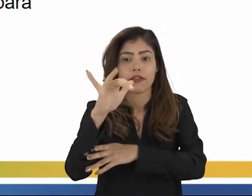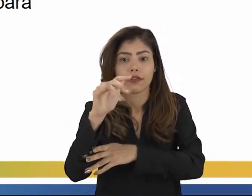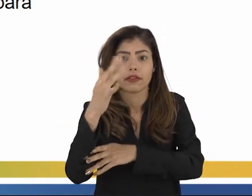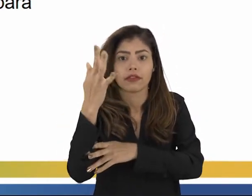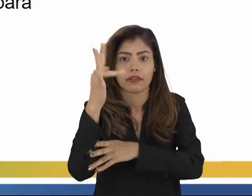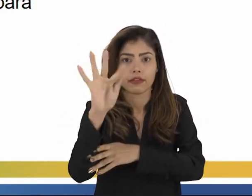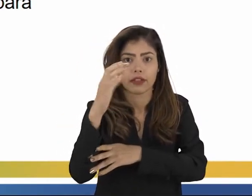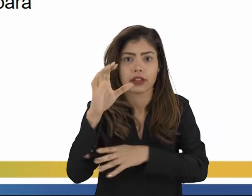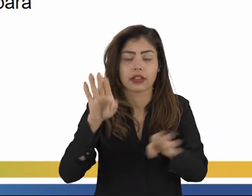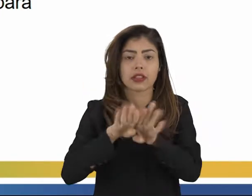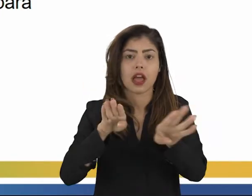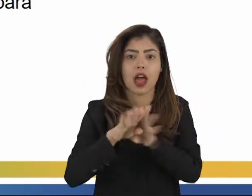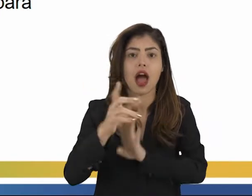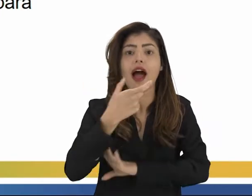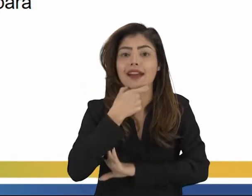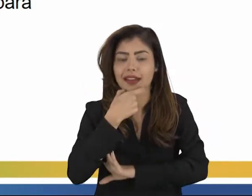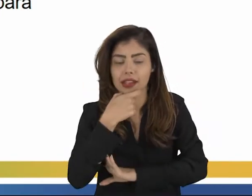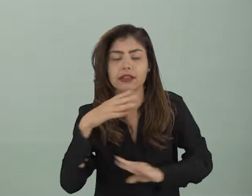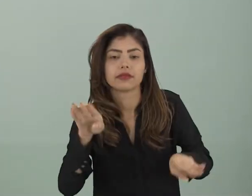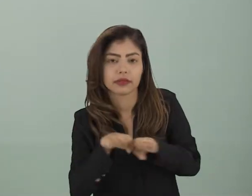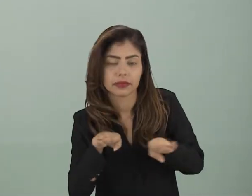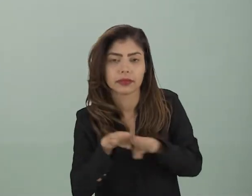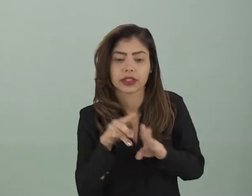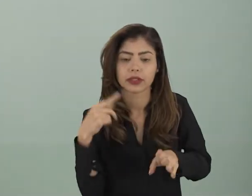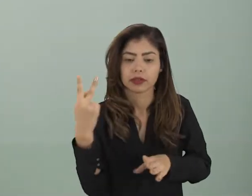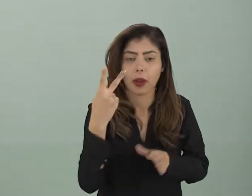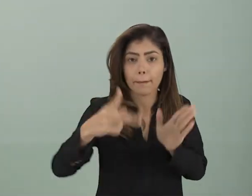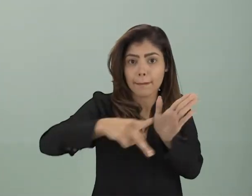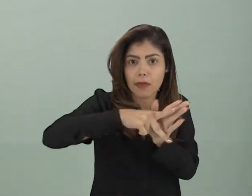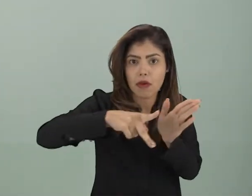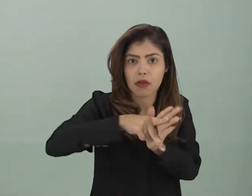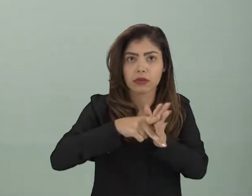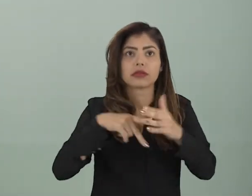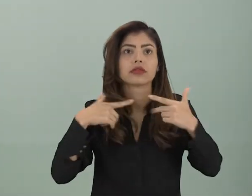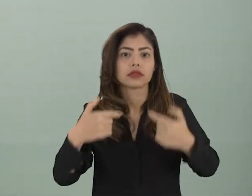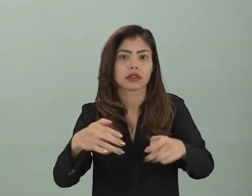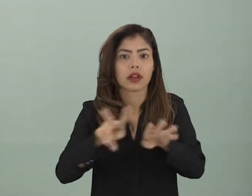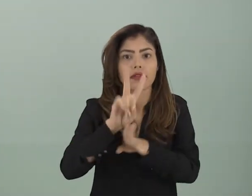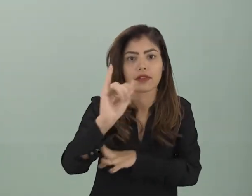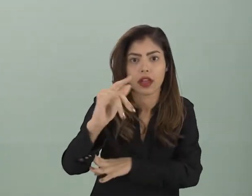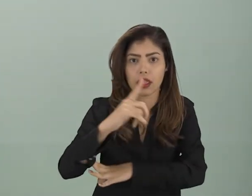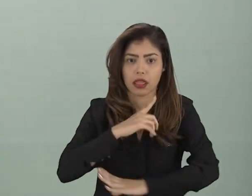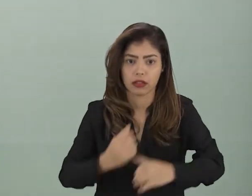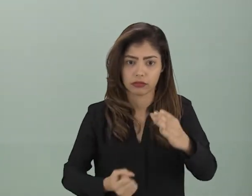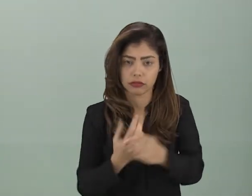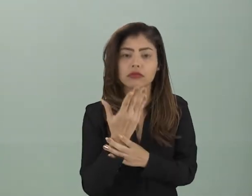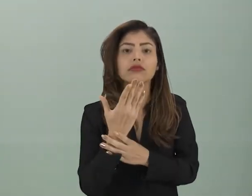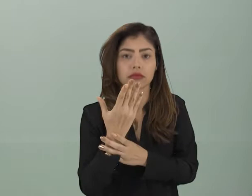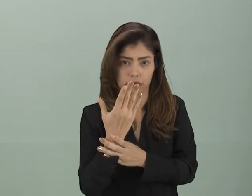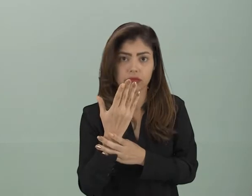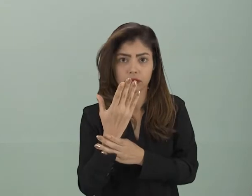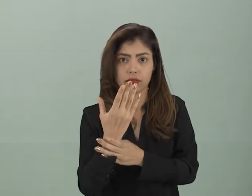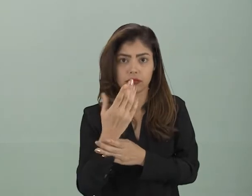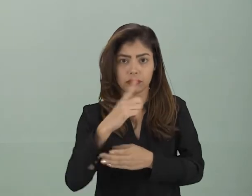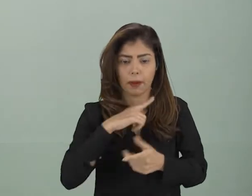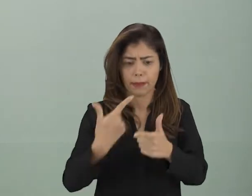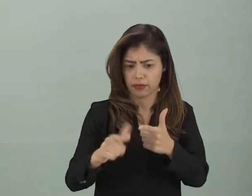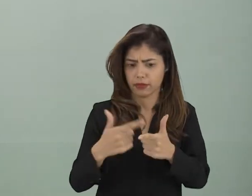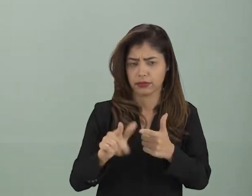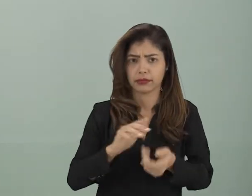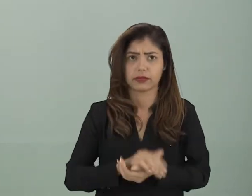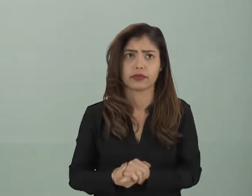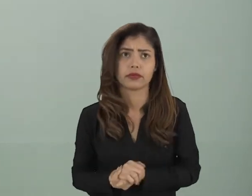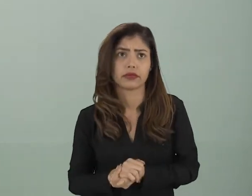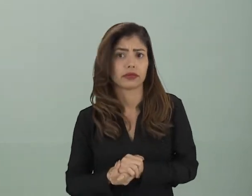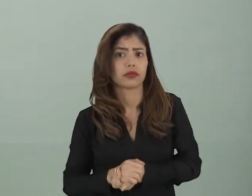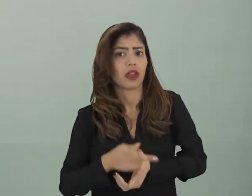os principais envolvidos nessa questão, nesse embate, que vai gerar grandes despesas. Olha o